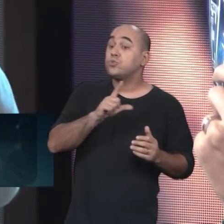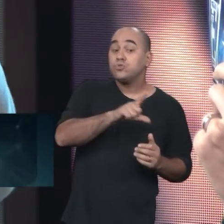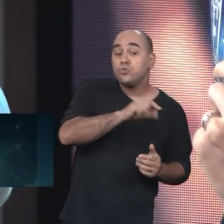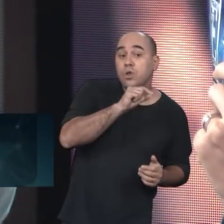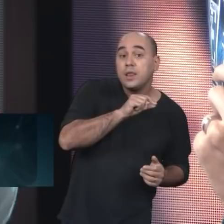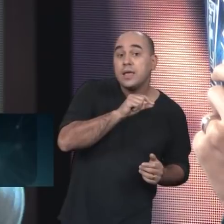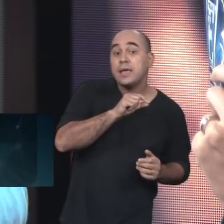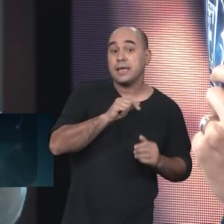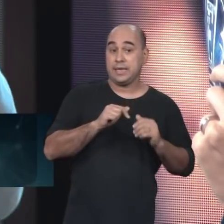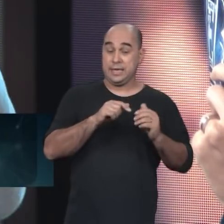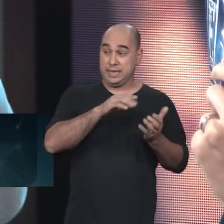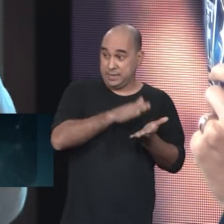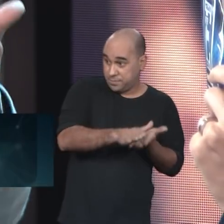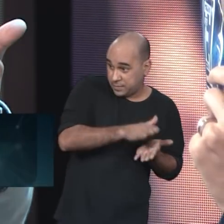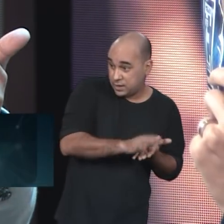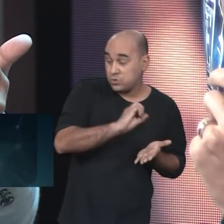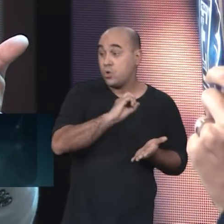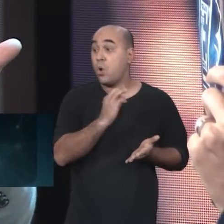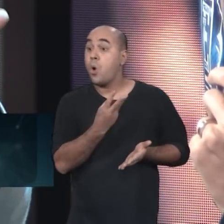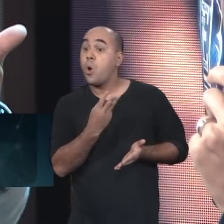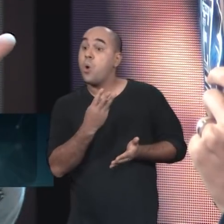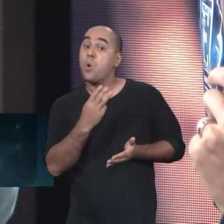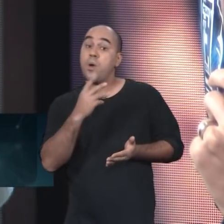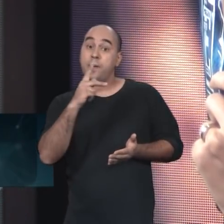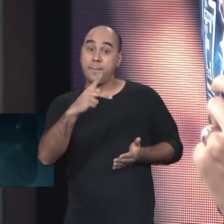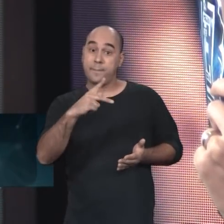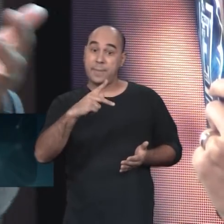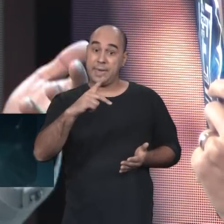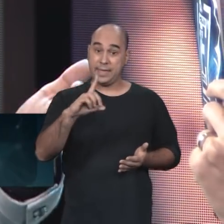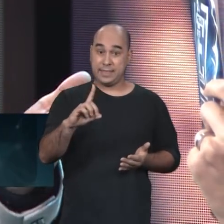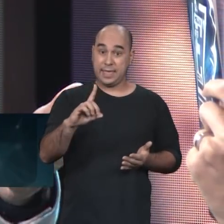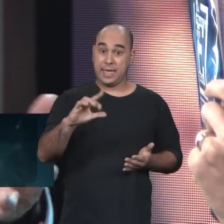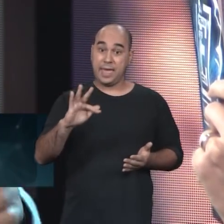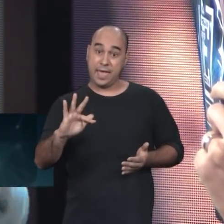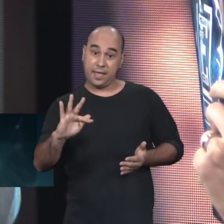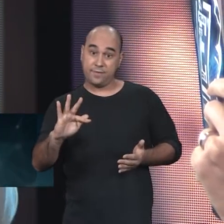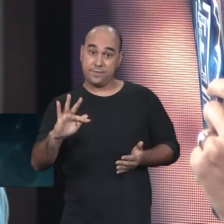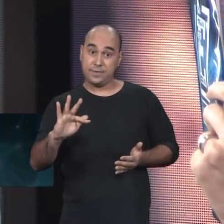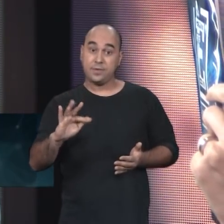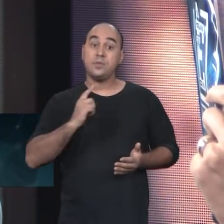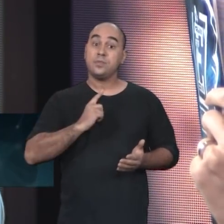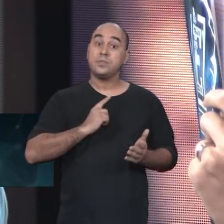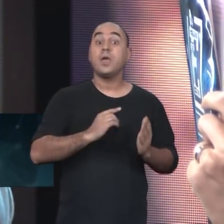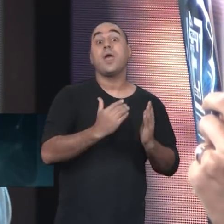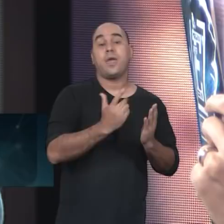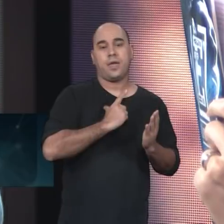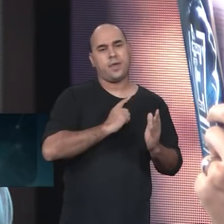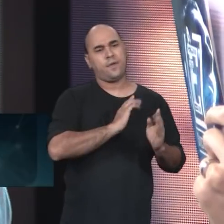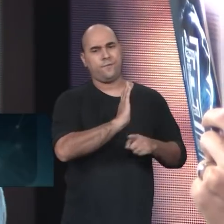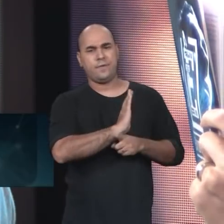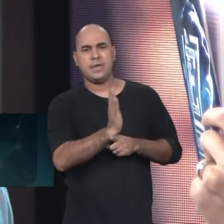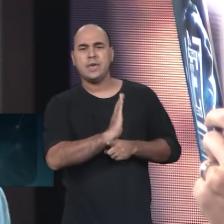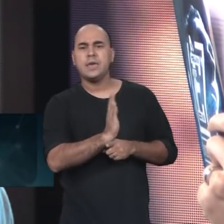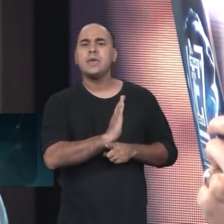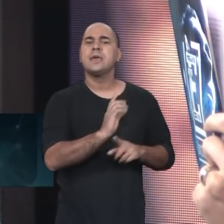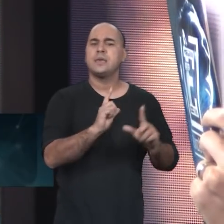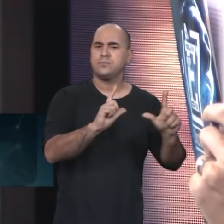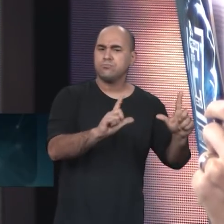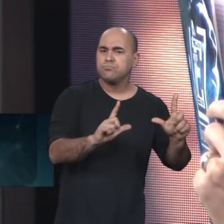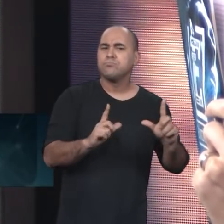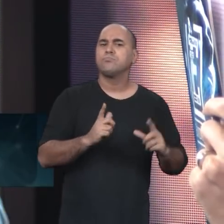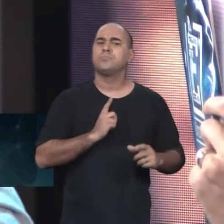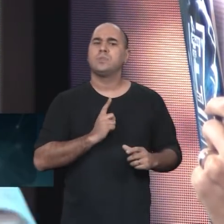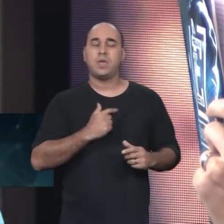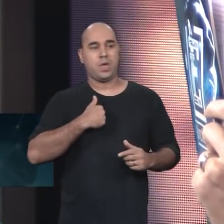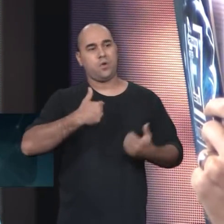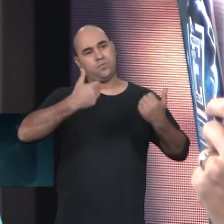e-book, impresso ou online. Olha só. Online, as 14 lições, você tem o vídeo de em média 20 e poucos minutos, onde